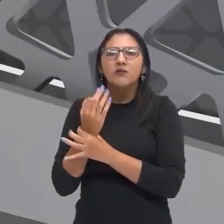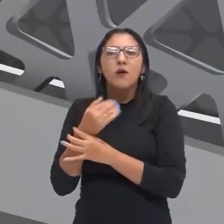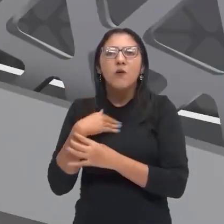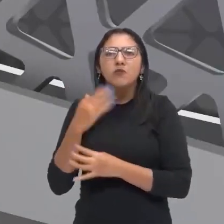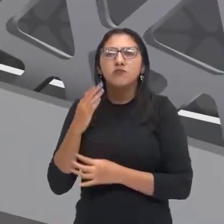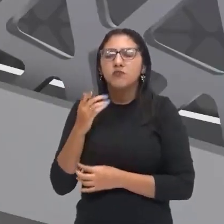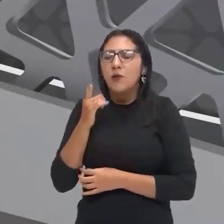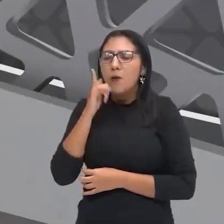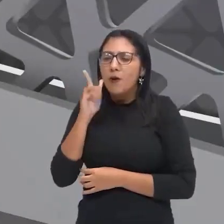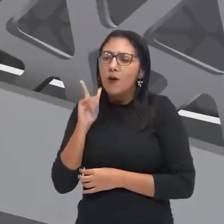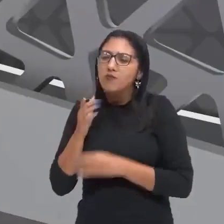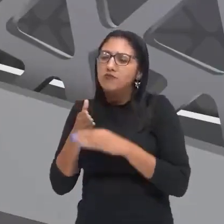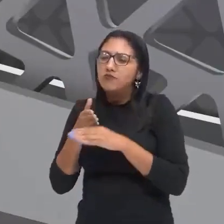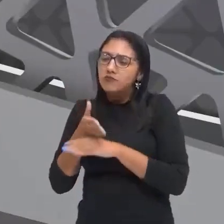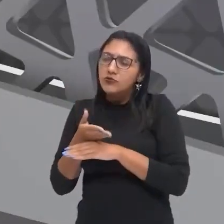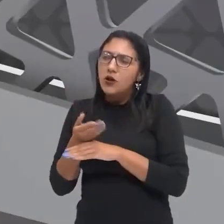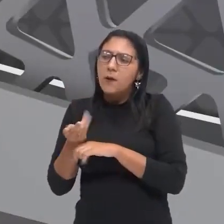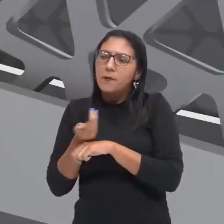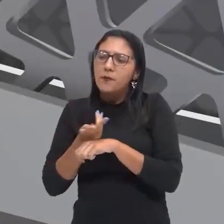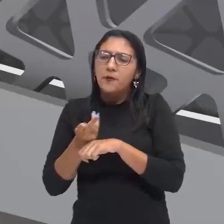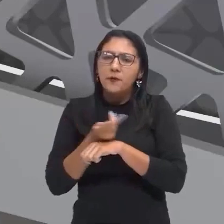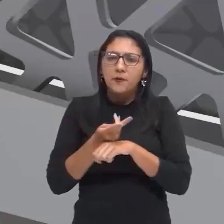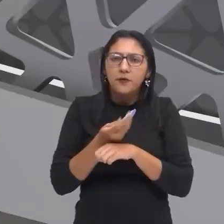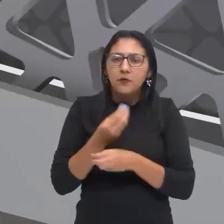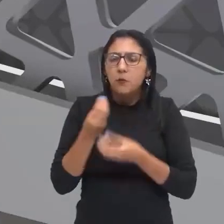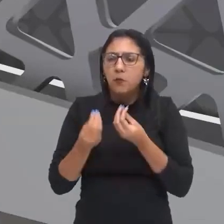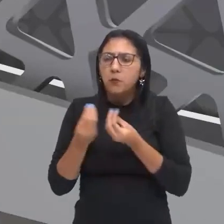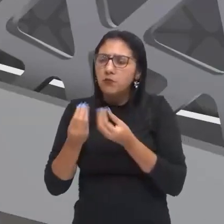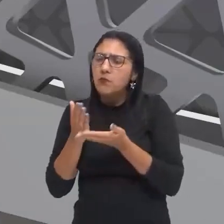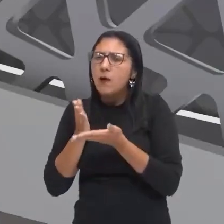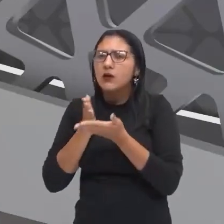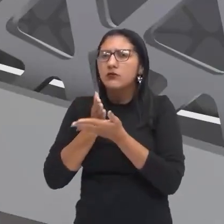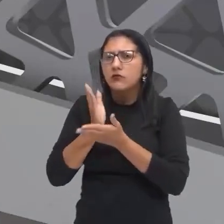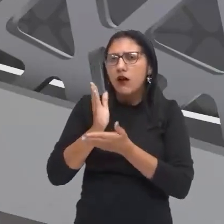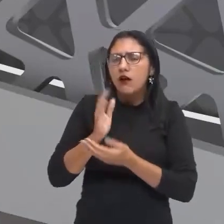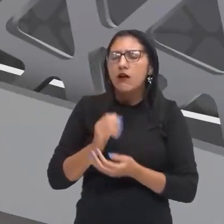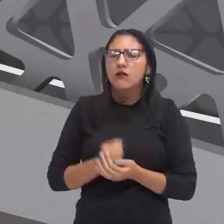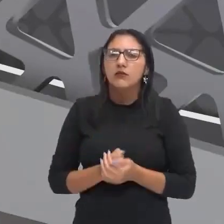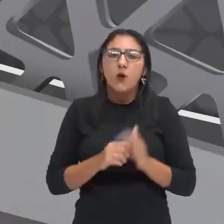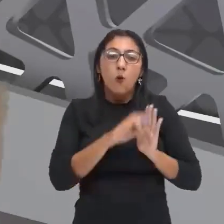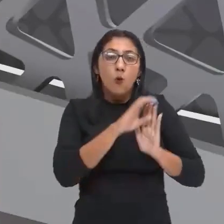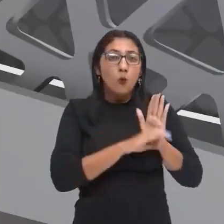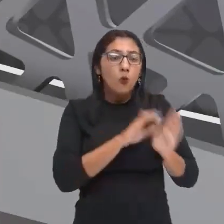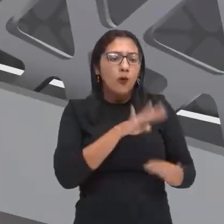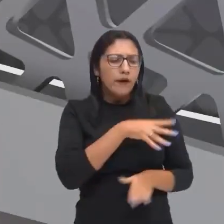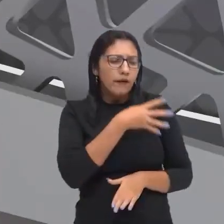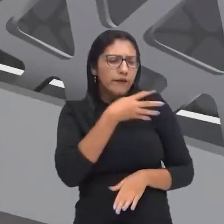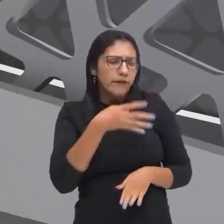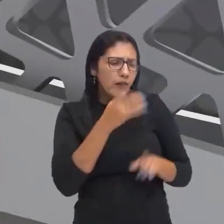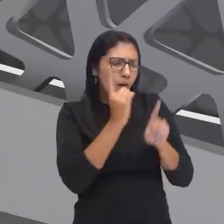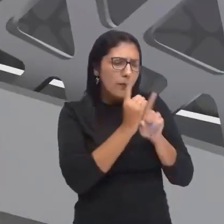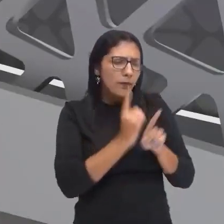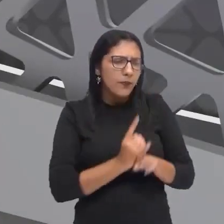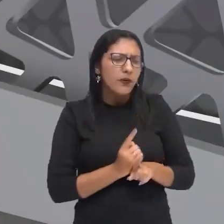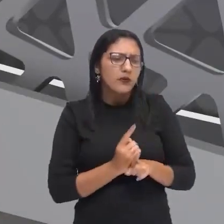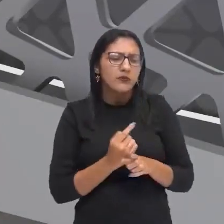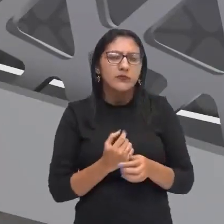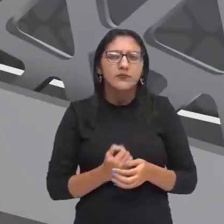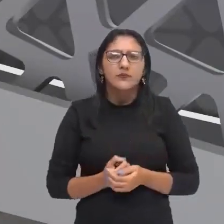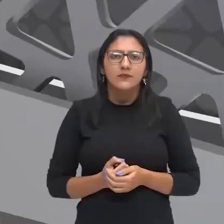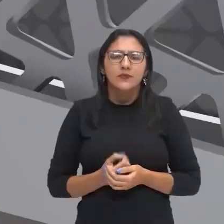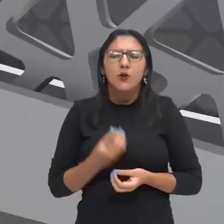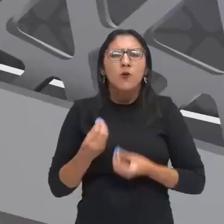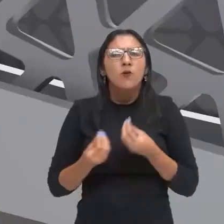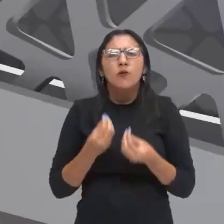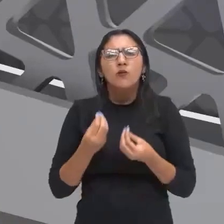buscar saber sobre as possibilidades de passar, a grade curricular do curso. Professora, onde é que eu posso observar essas